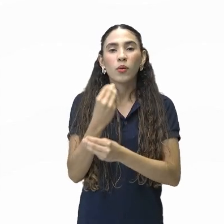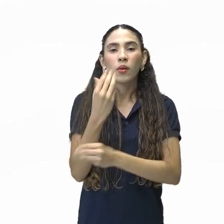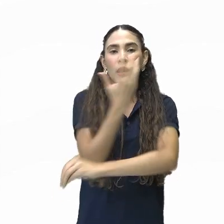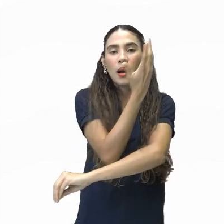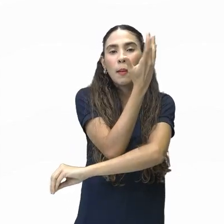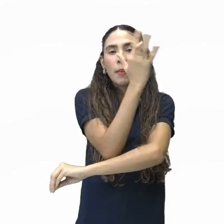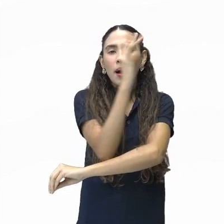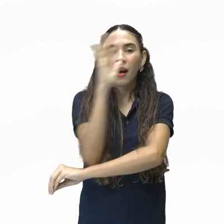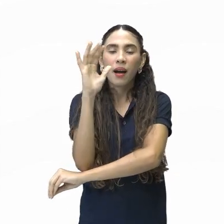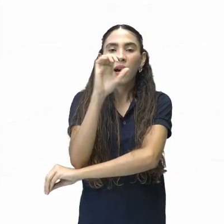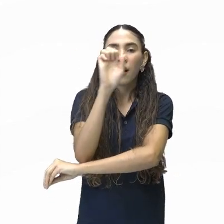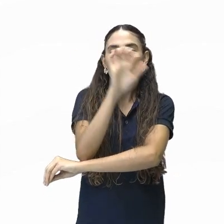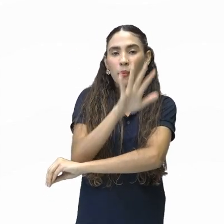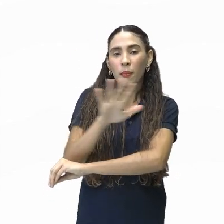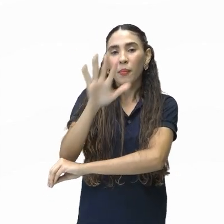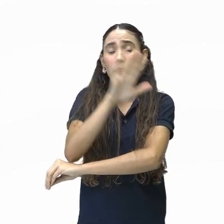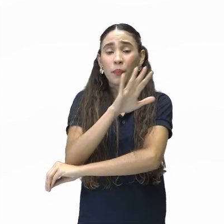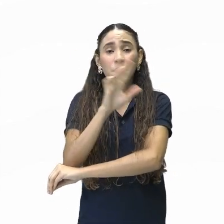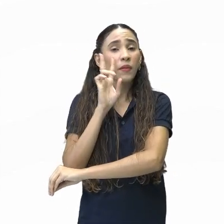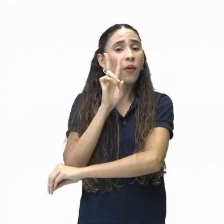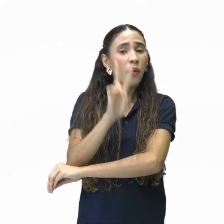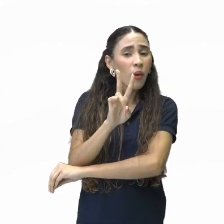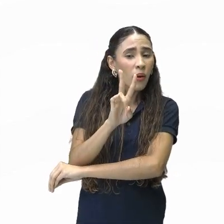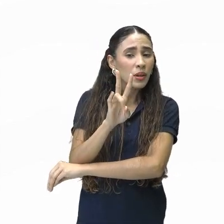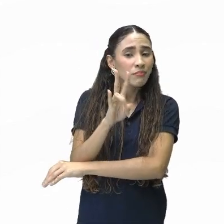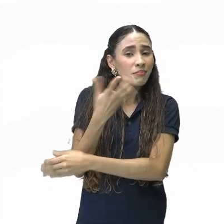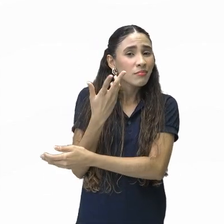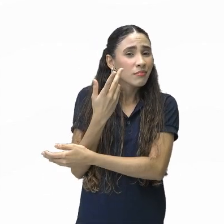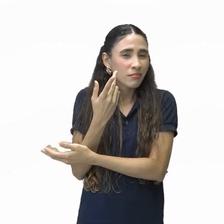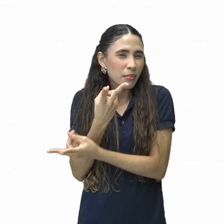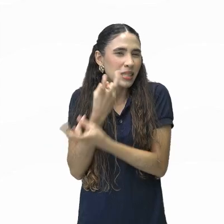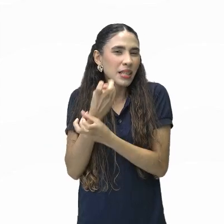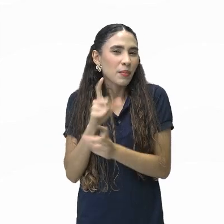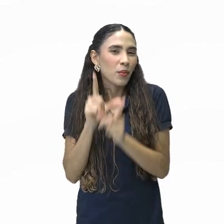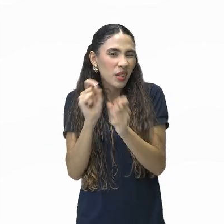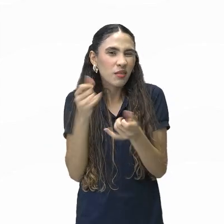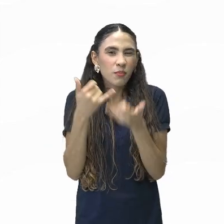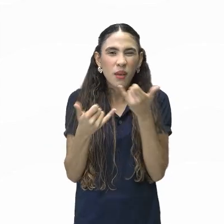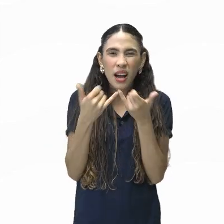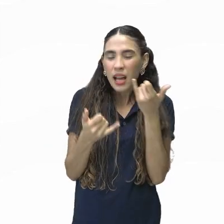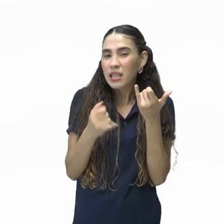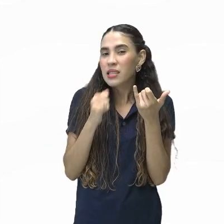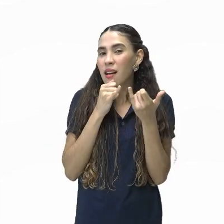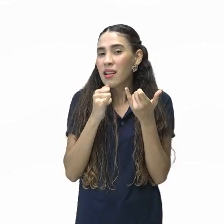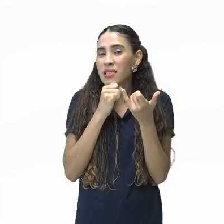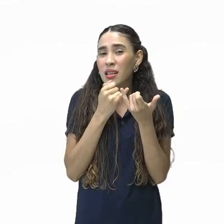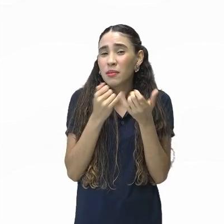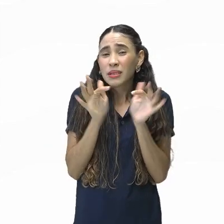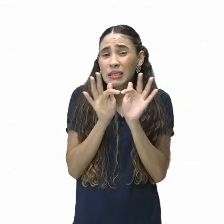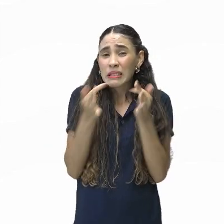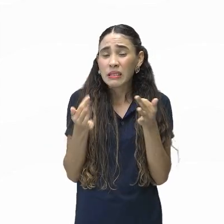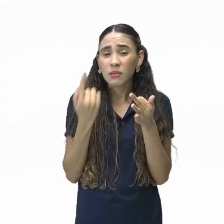do Cerrado. Talvez a gente olhe assim, né, a uma primeira vista, parece algo muito